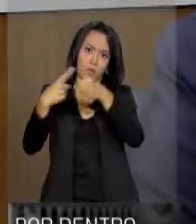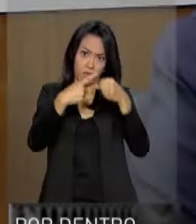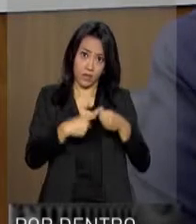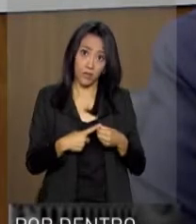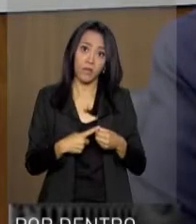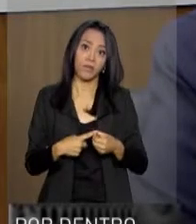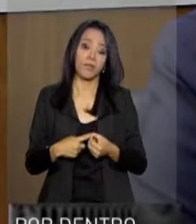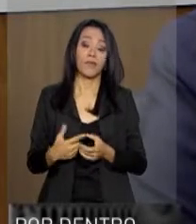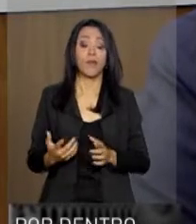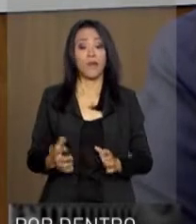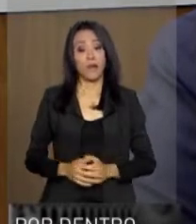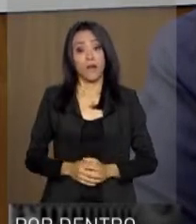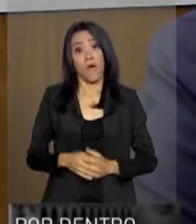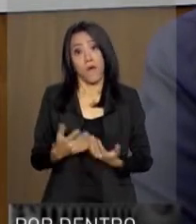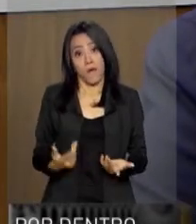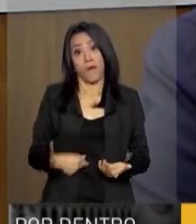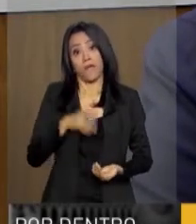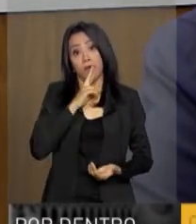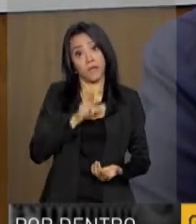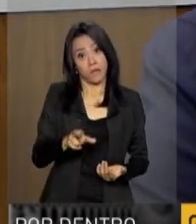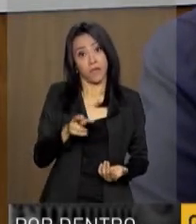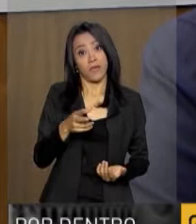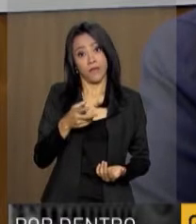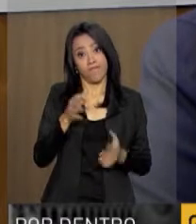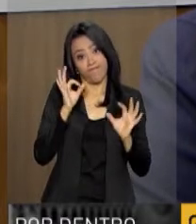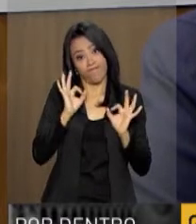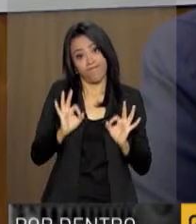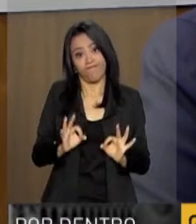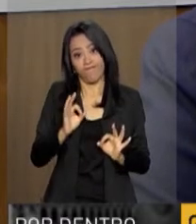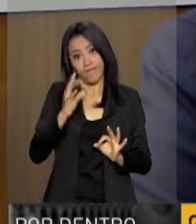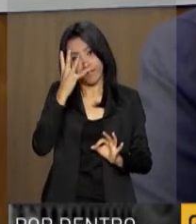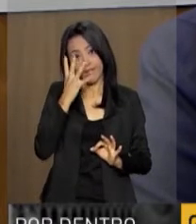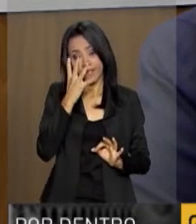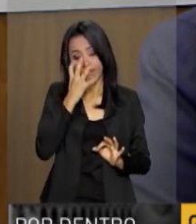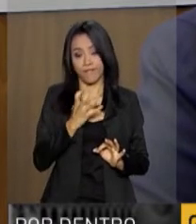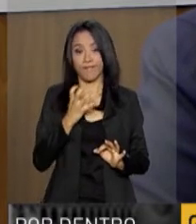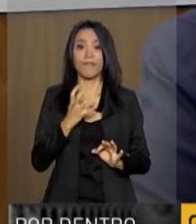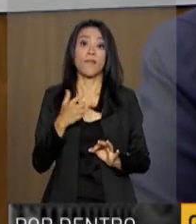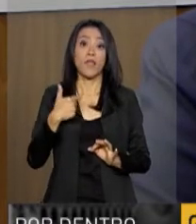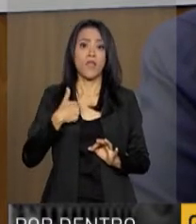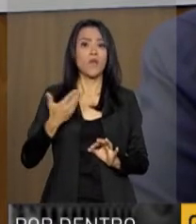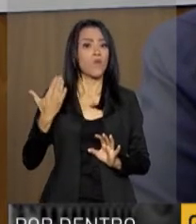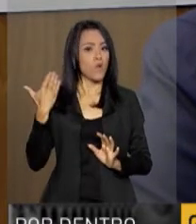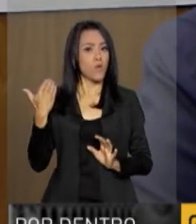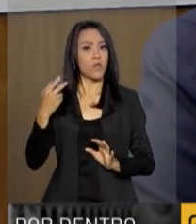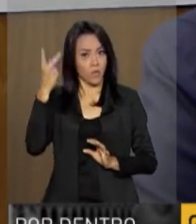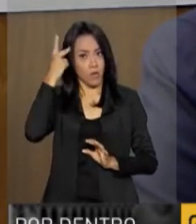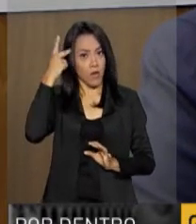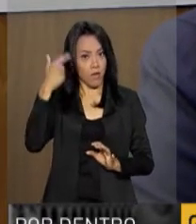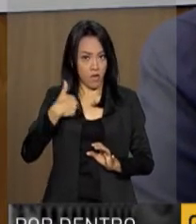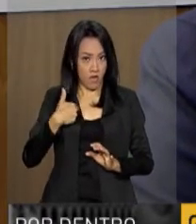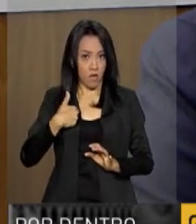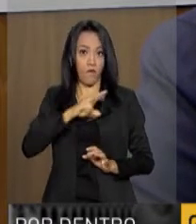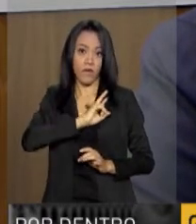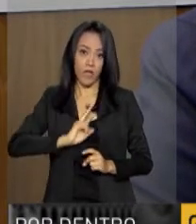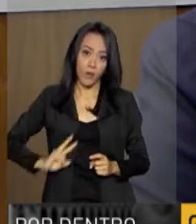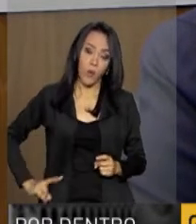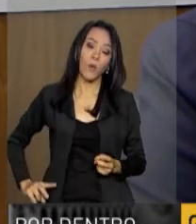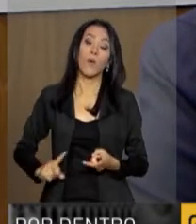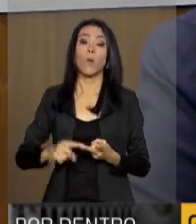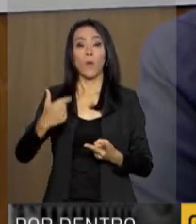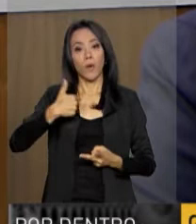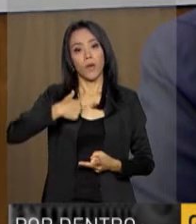mas eu na minha cidade a cidade de são paulo já fui vereador fui secretário municipal foi